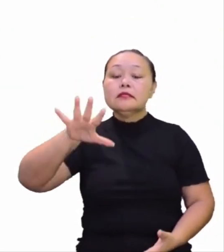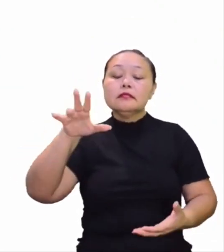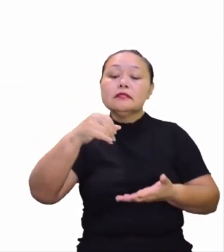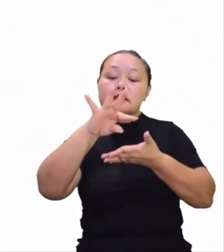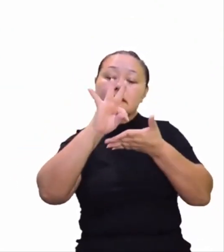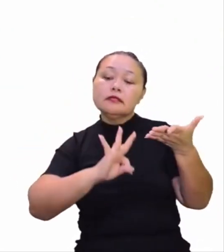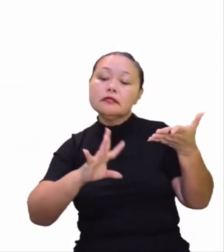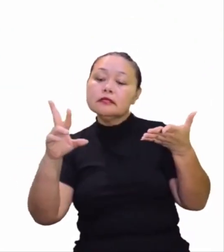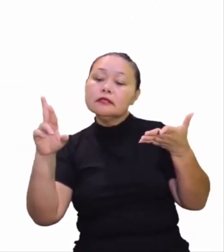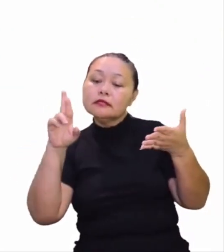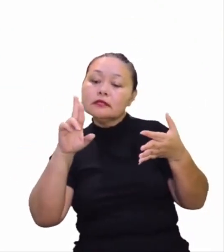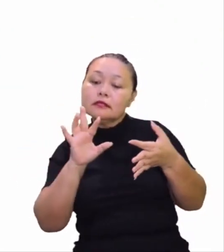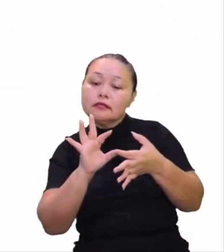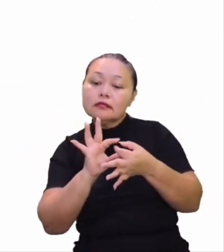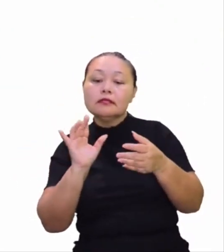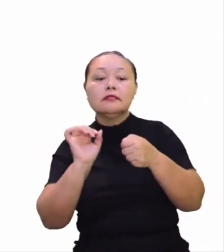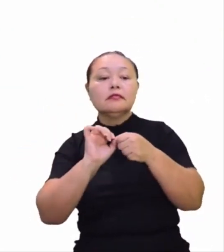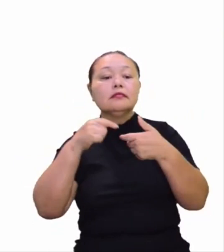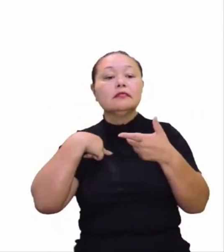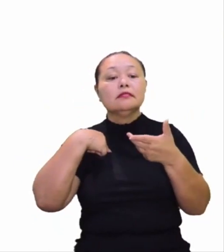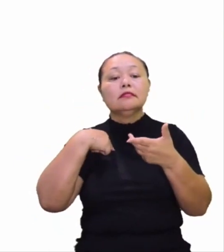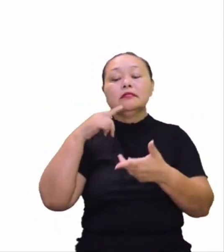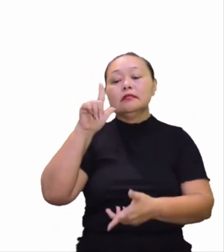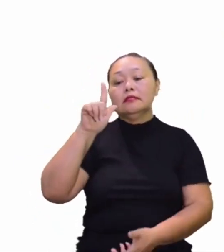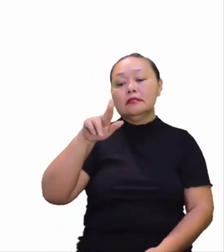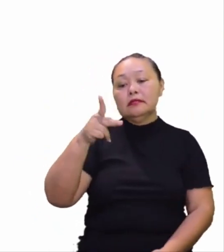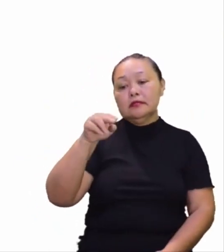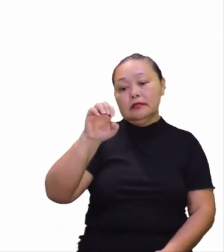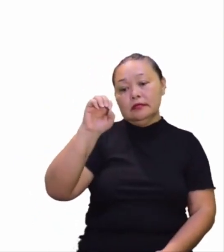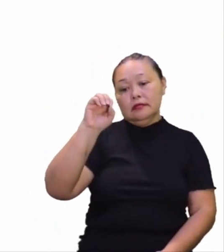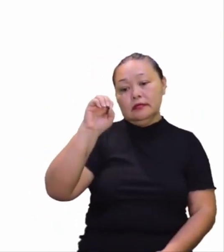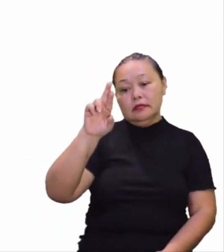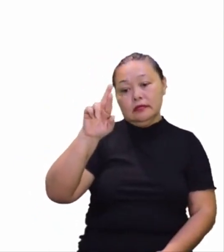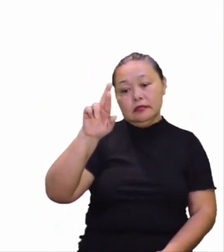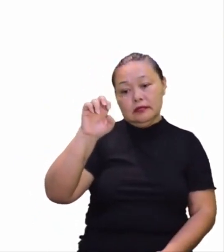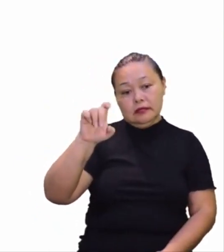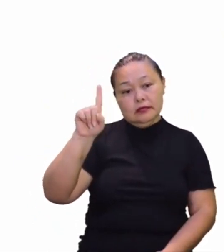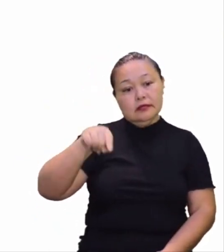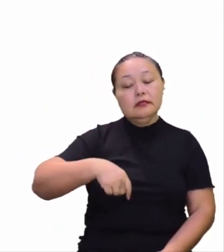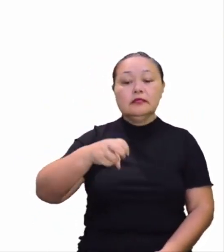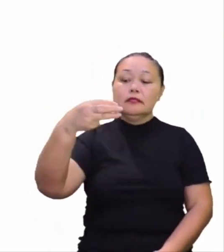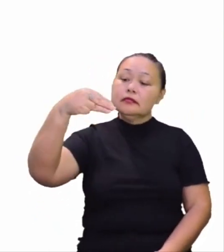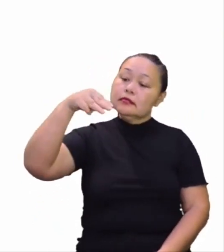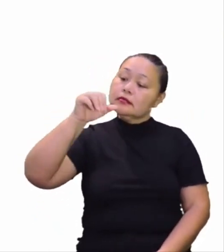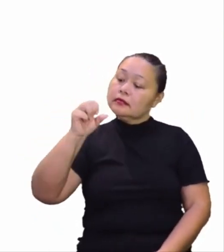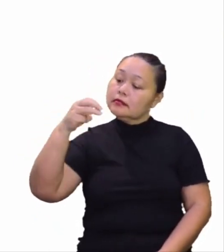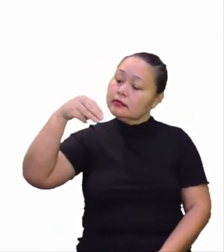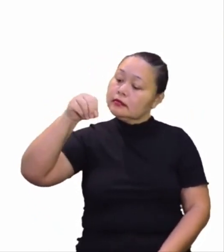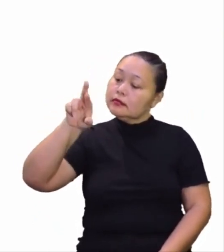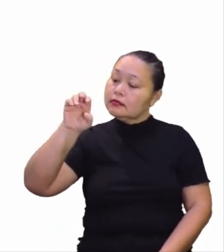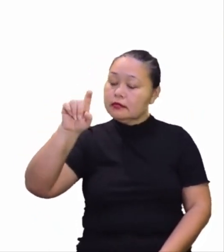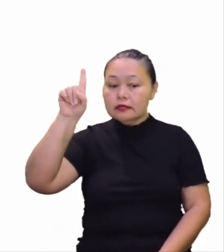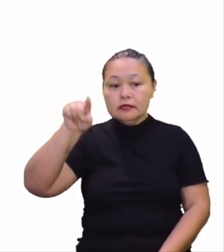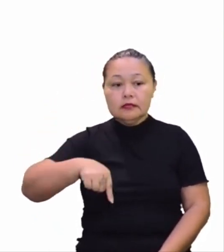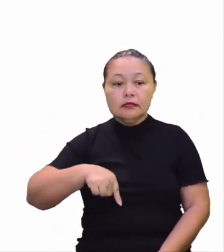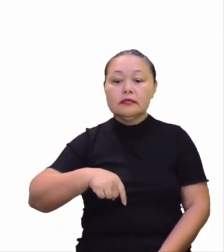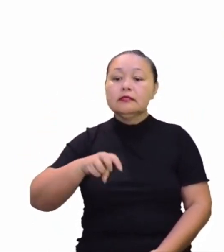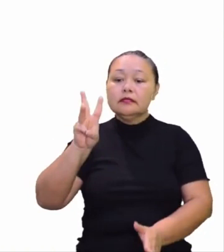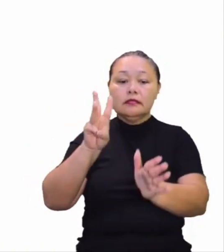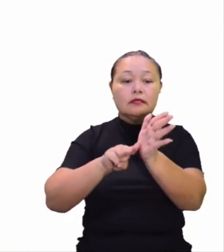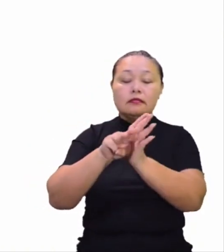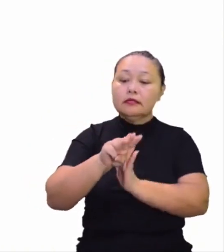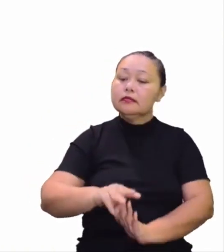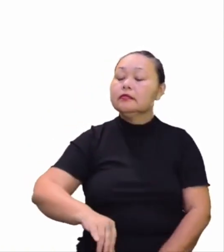se refere é a do alternativa A, Guaporé, B, Mamoré,